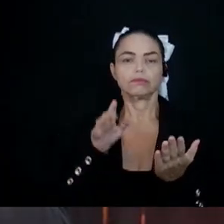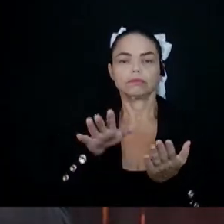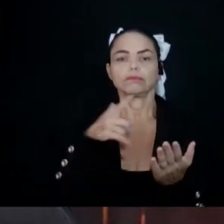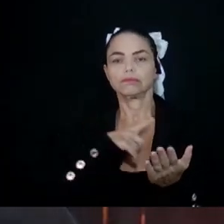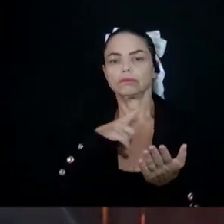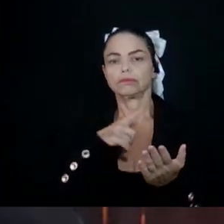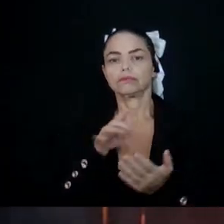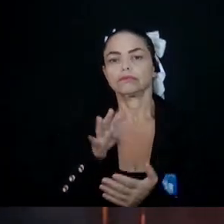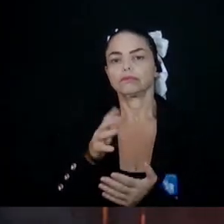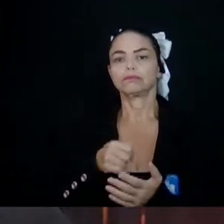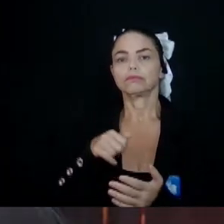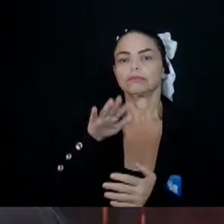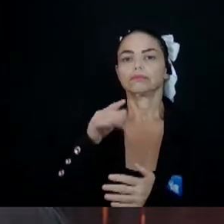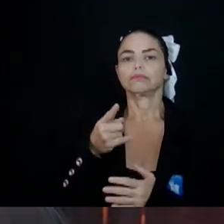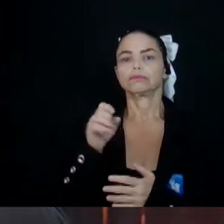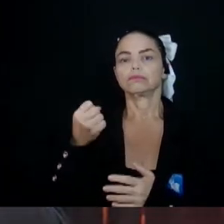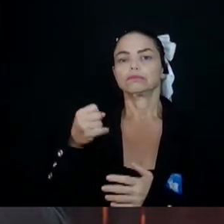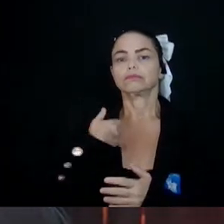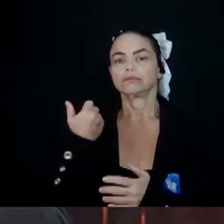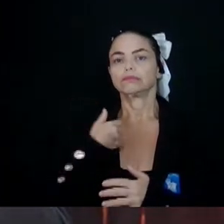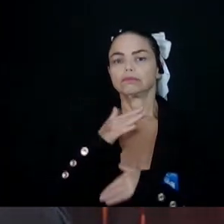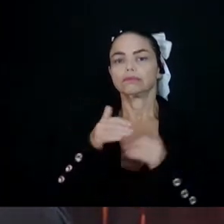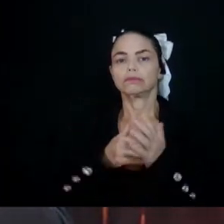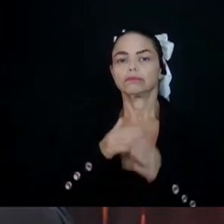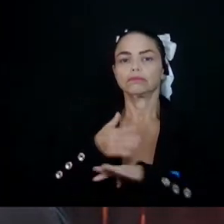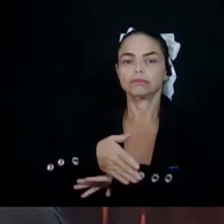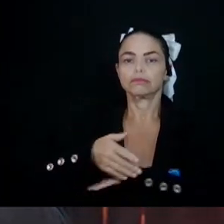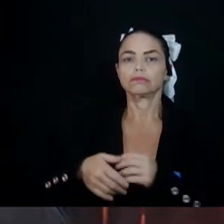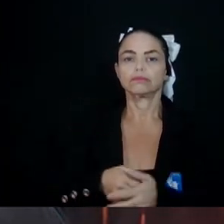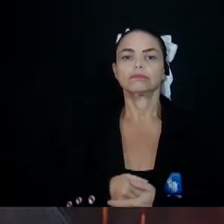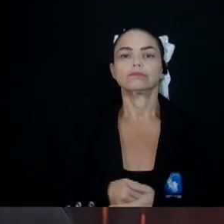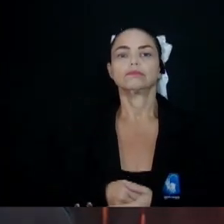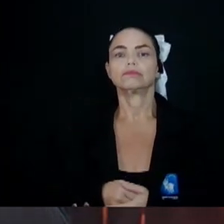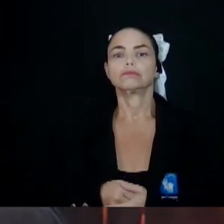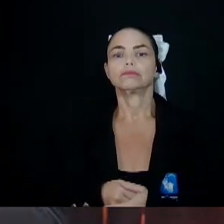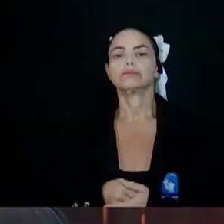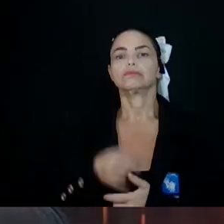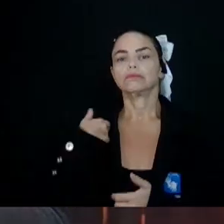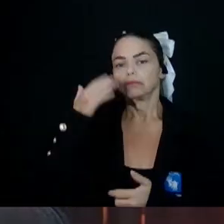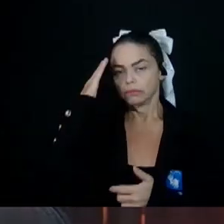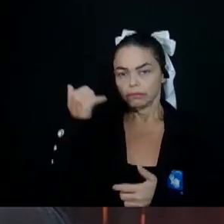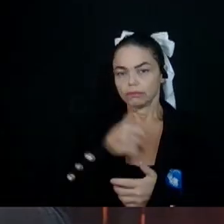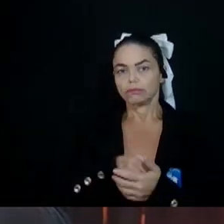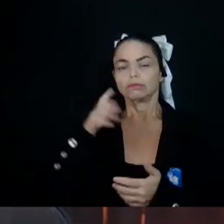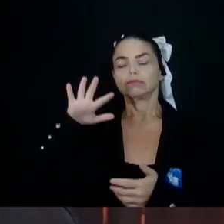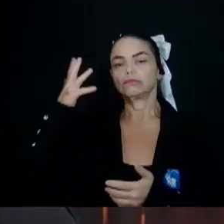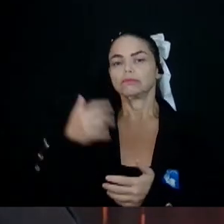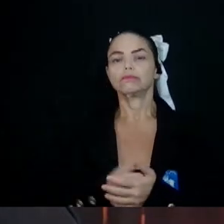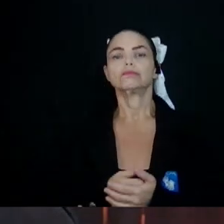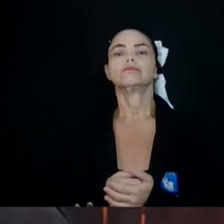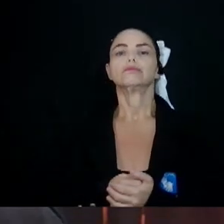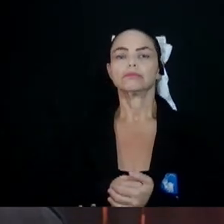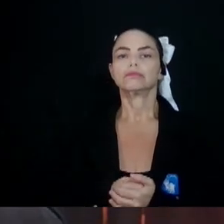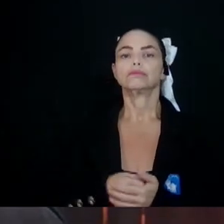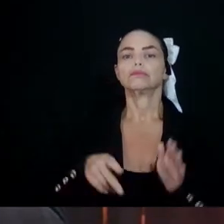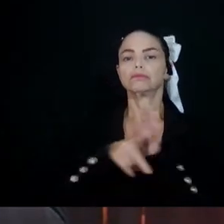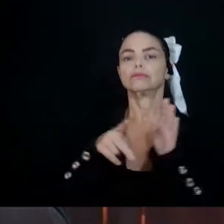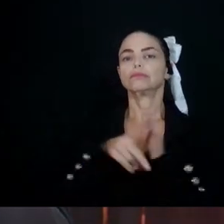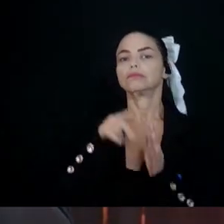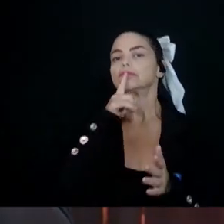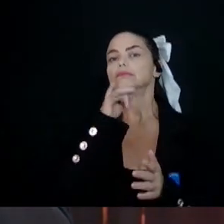mais de 18 anos, e as crianças todas acessavam. Agora, o que a gente sabe que acontece muito é que os próprios